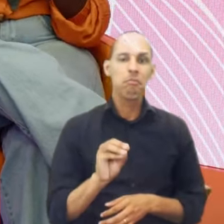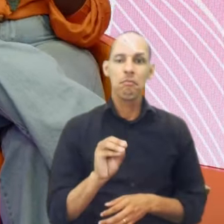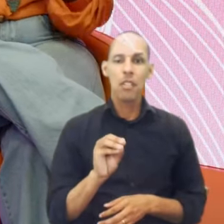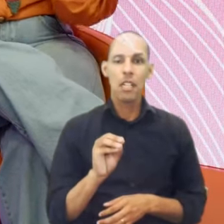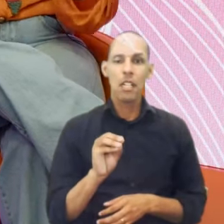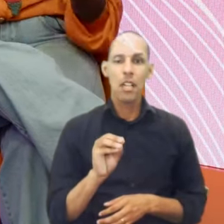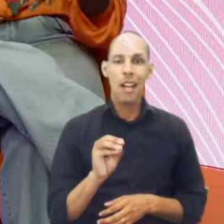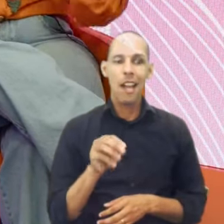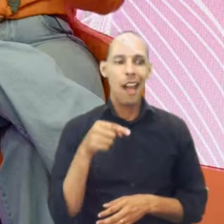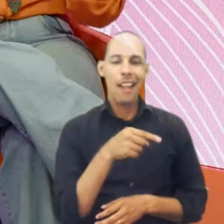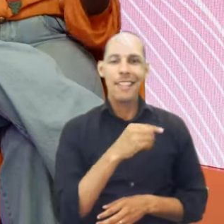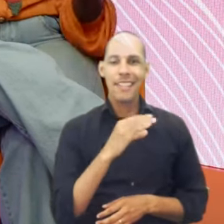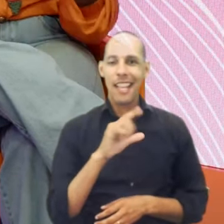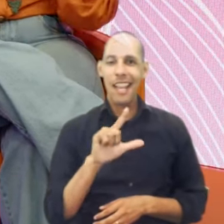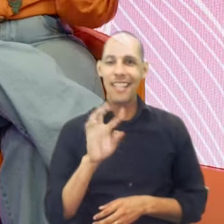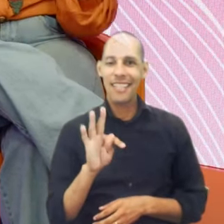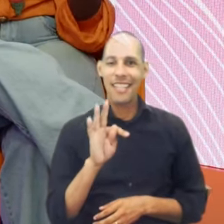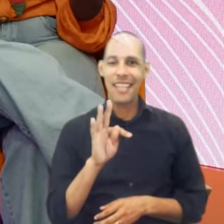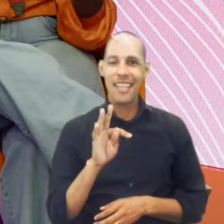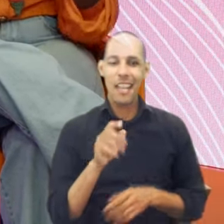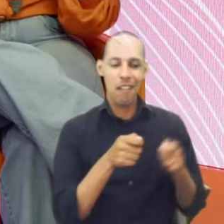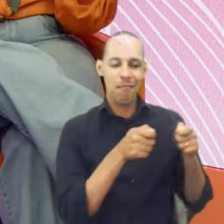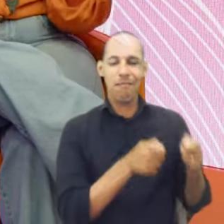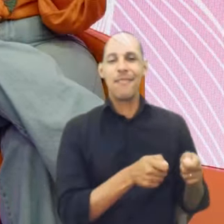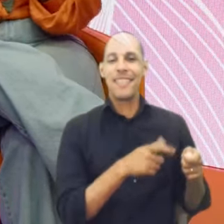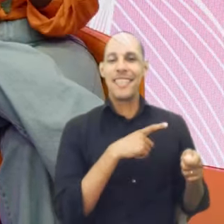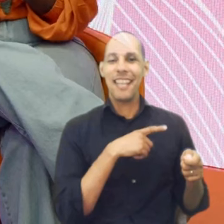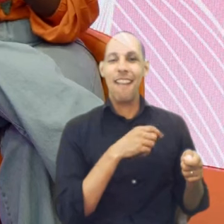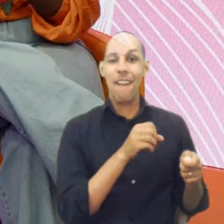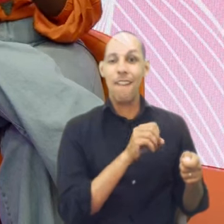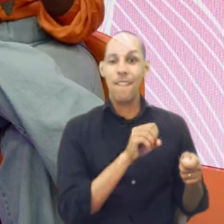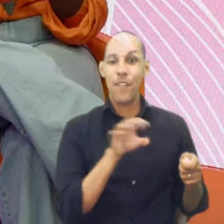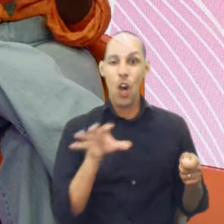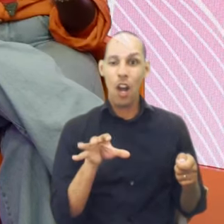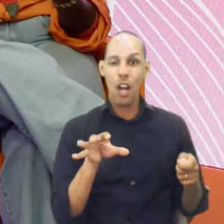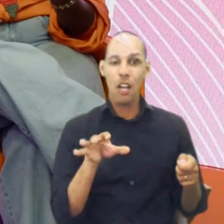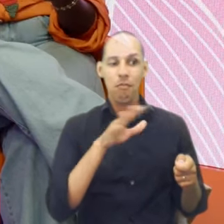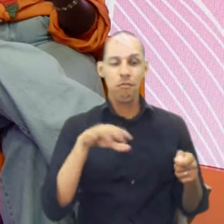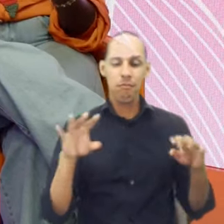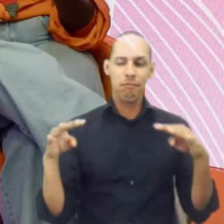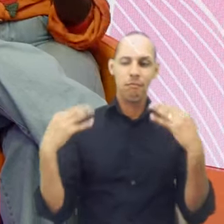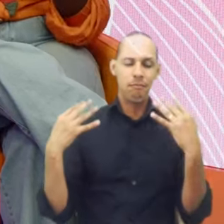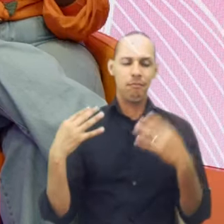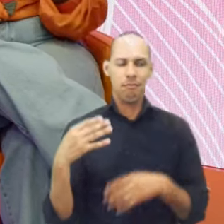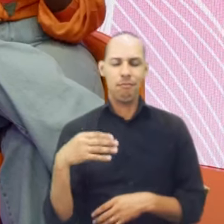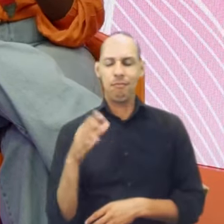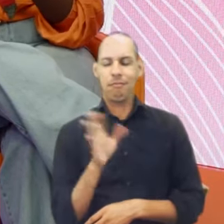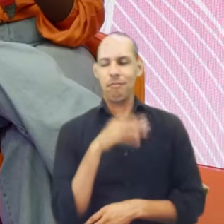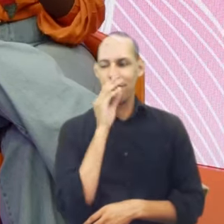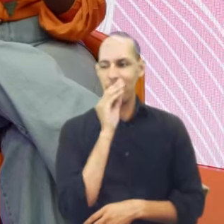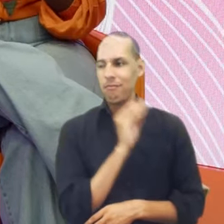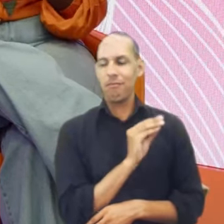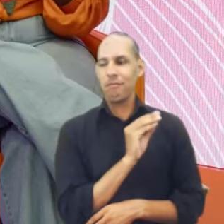está num emprego CLT, a gente tem uma posição. Quando a gente está fora dele, a gente lida com o lugar de rejeição, a gente lida